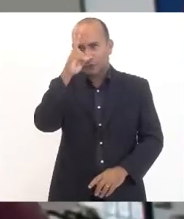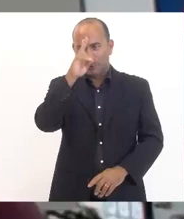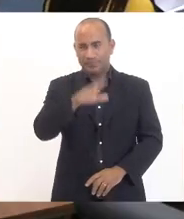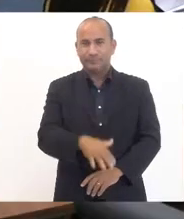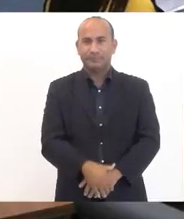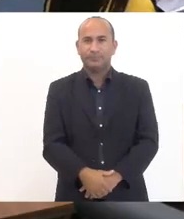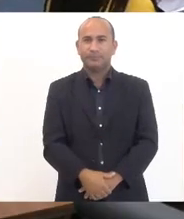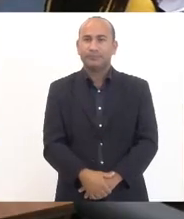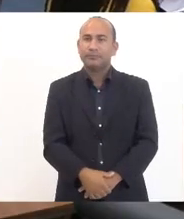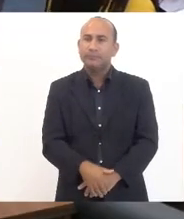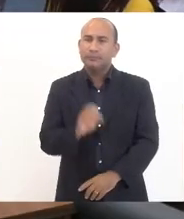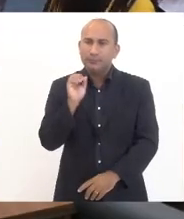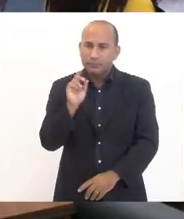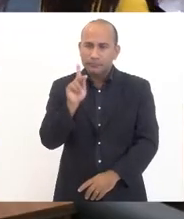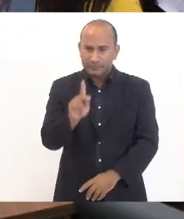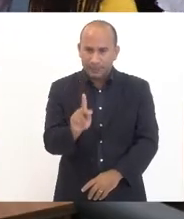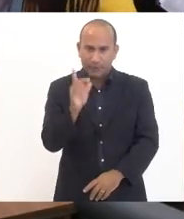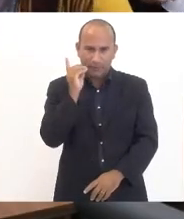Ok, Flávio.